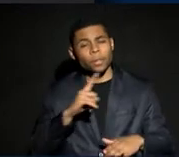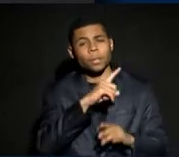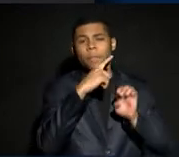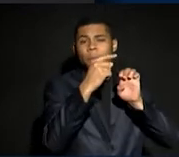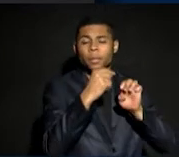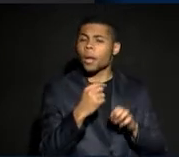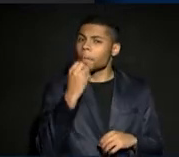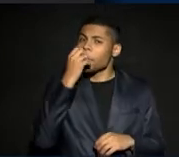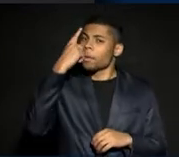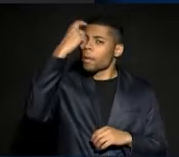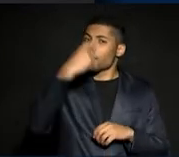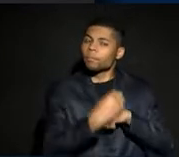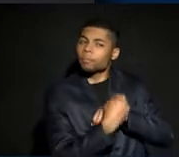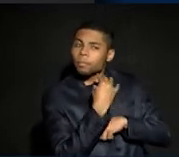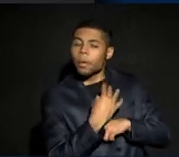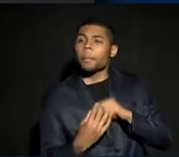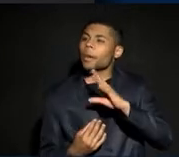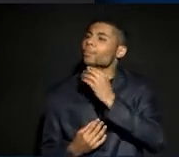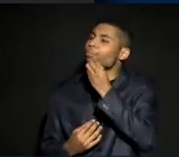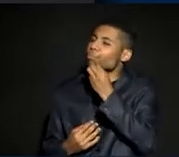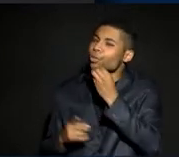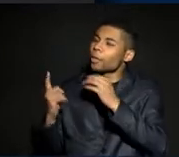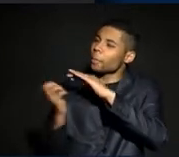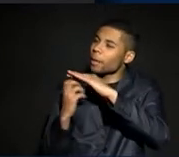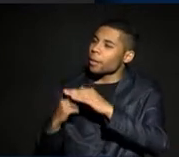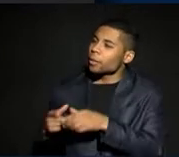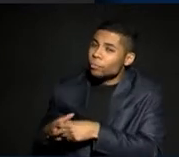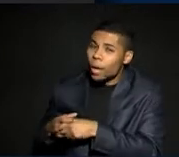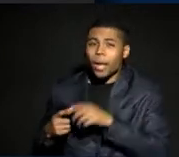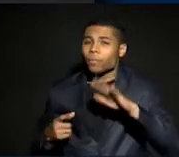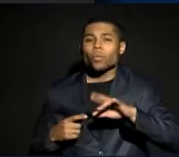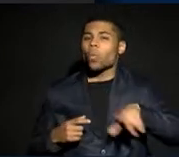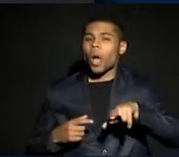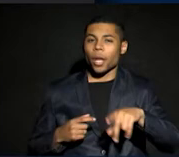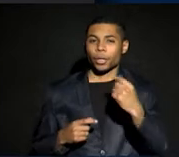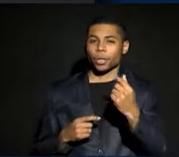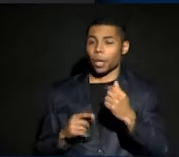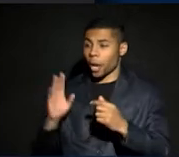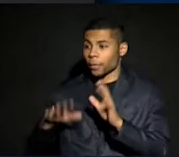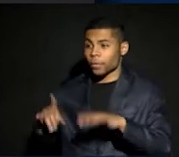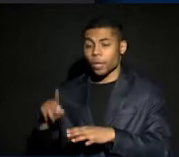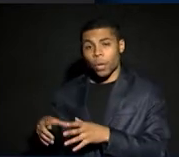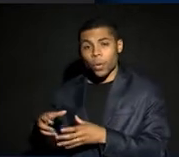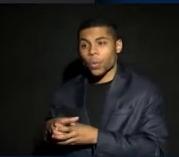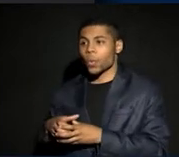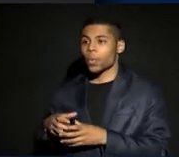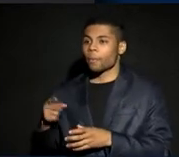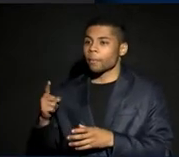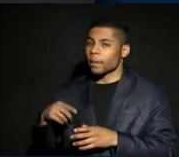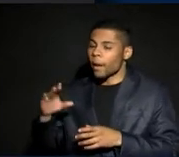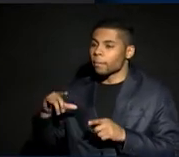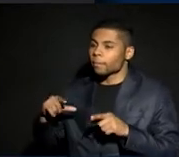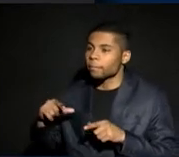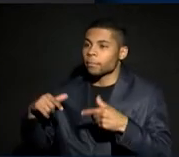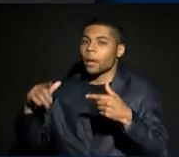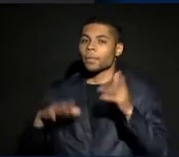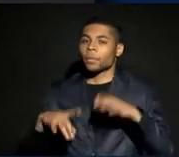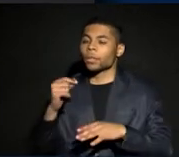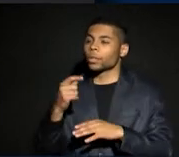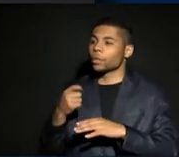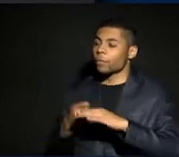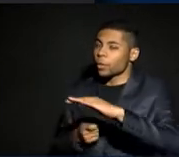de uma providência estatal, que às vezes não é dinheiro. Às vezes é um investimento que precisa ser feito